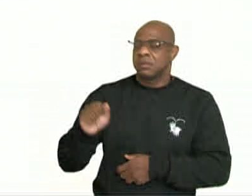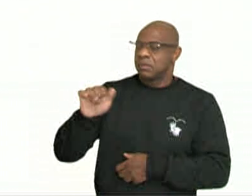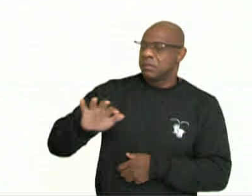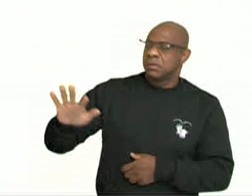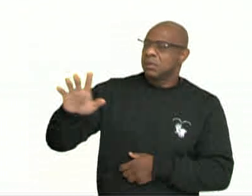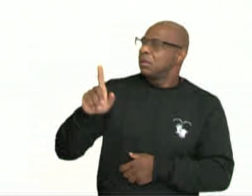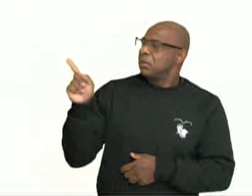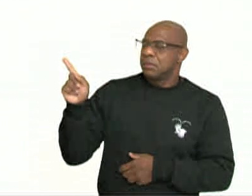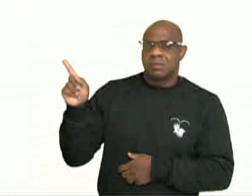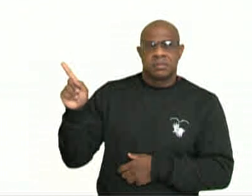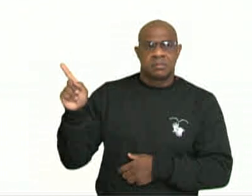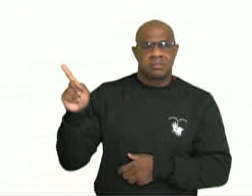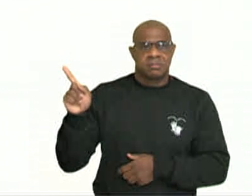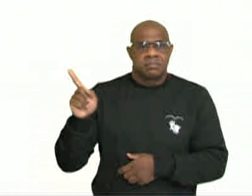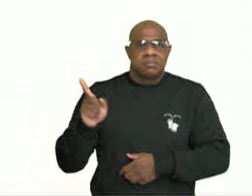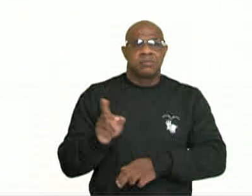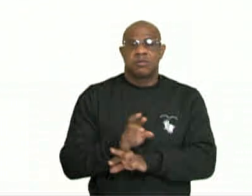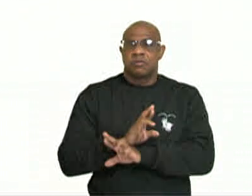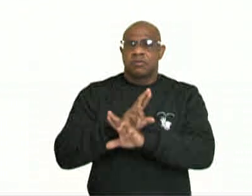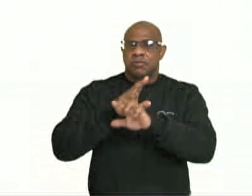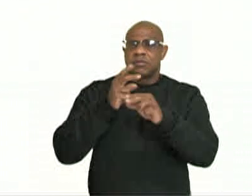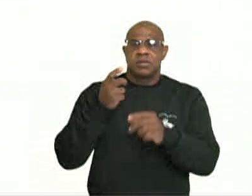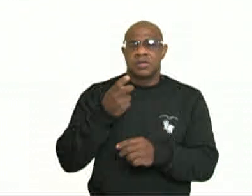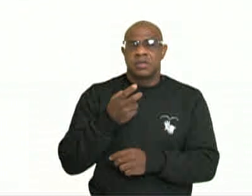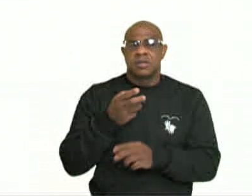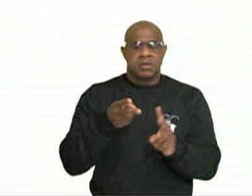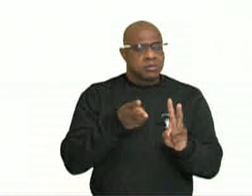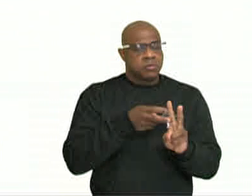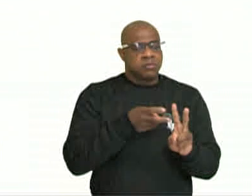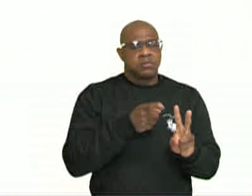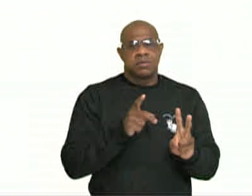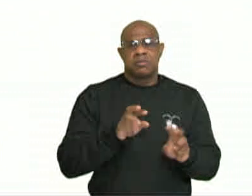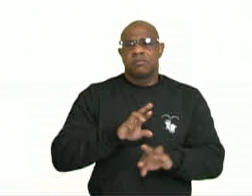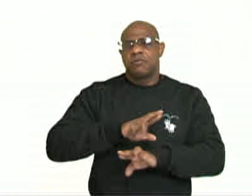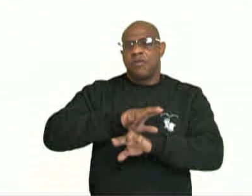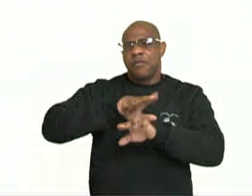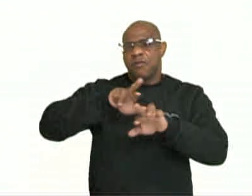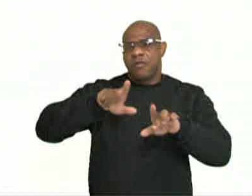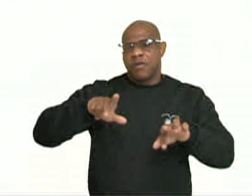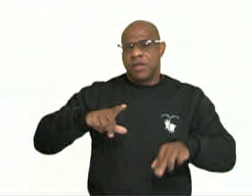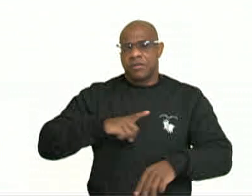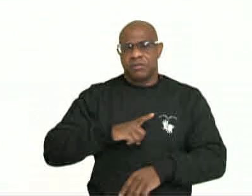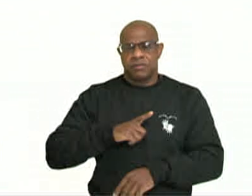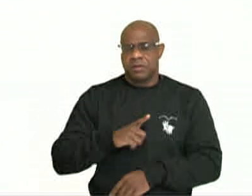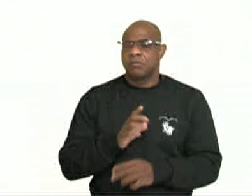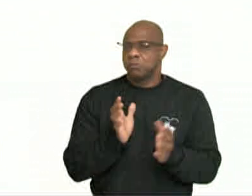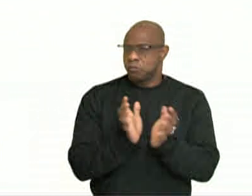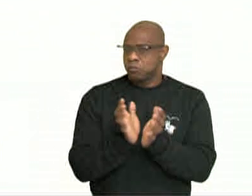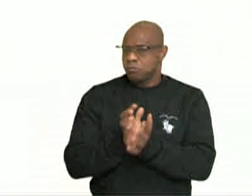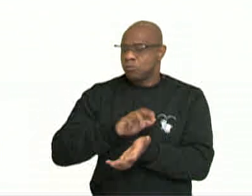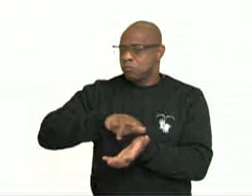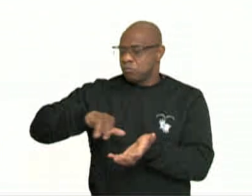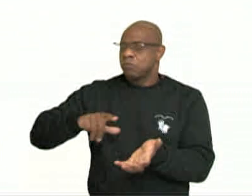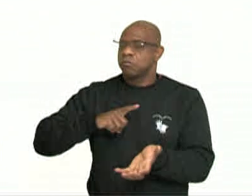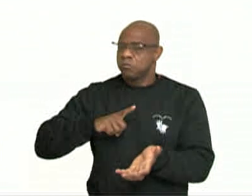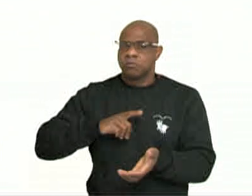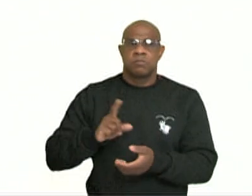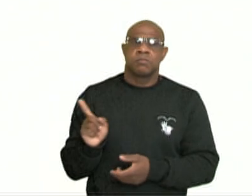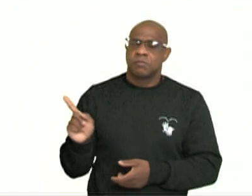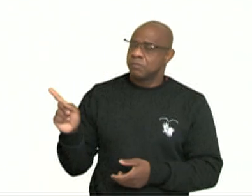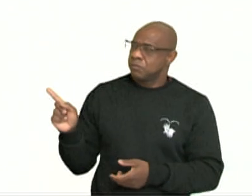tribos diferentes, como as Surinis do Xingu, Tapirapés, Caiapós, Riquibactas e Bororôs.